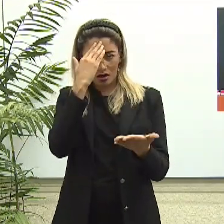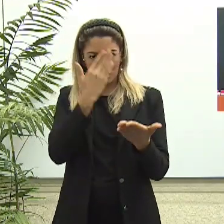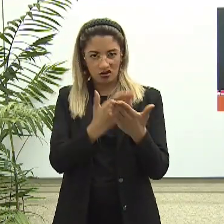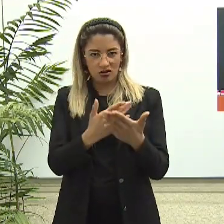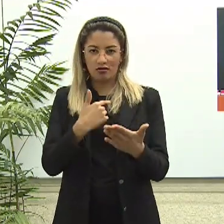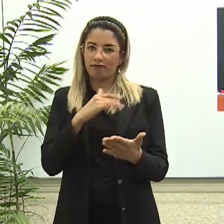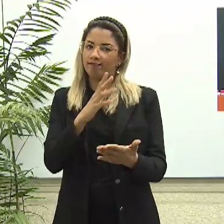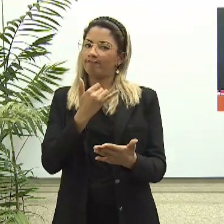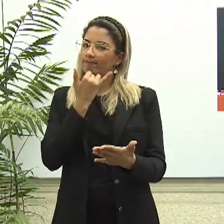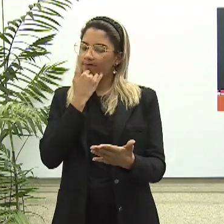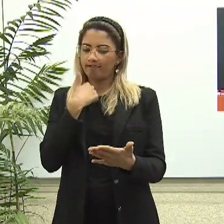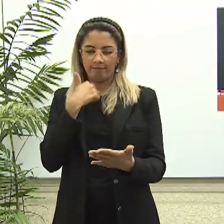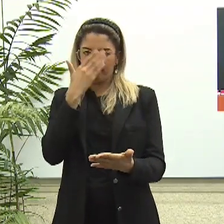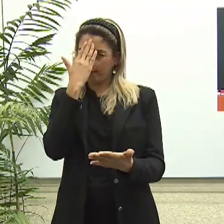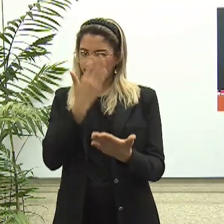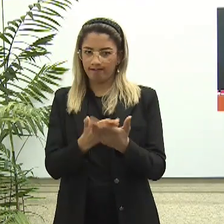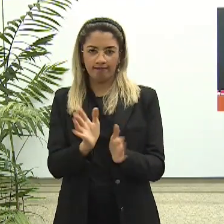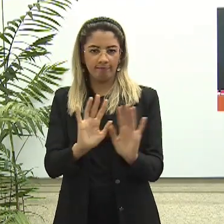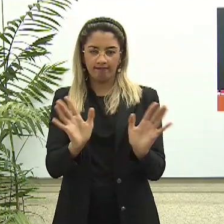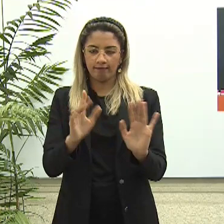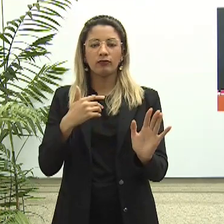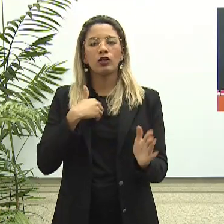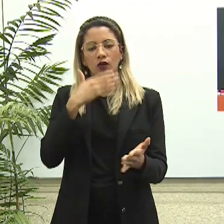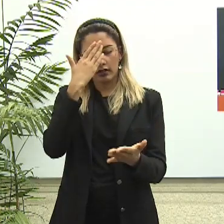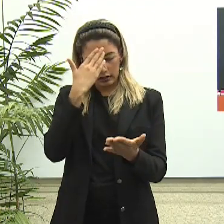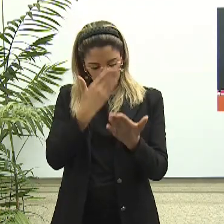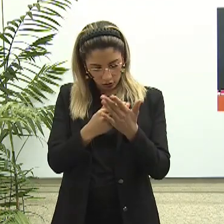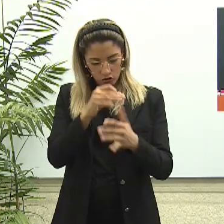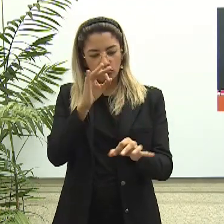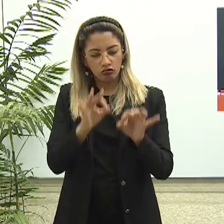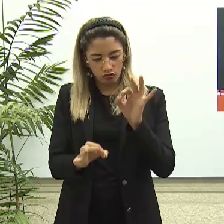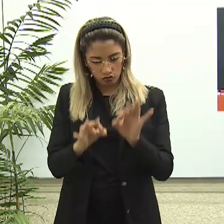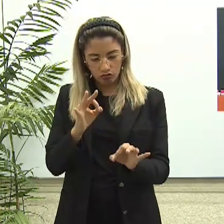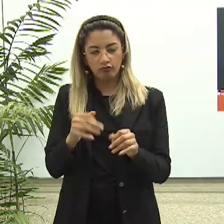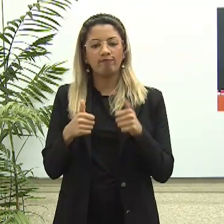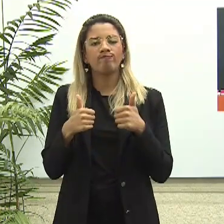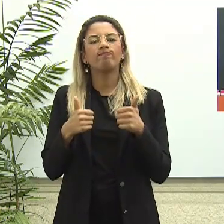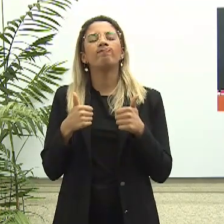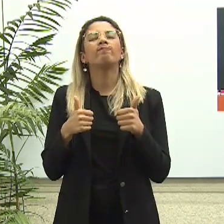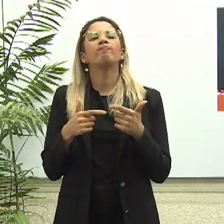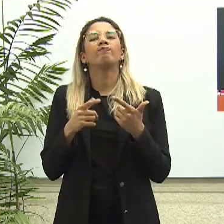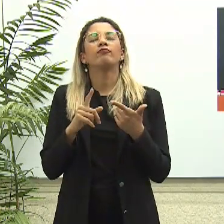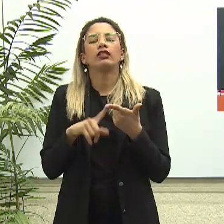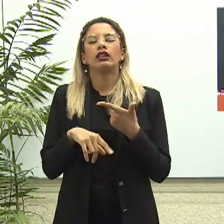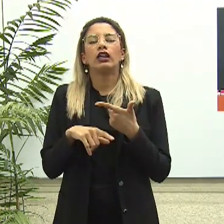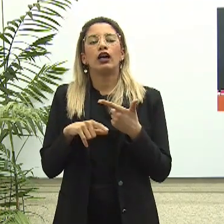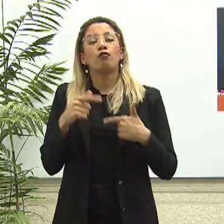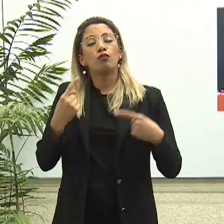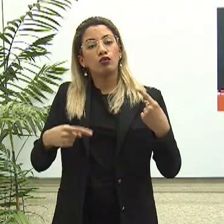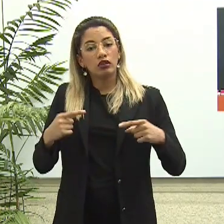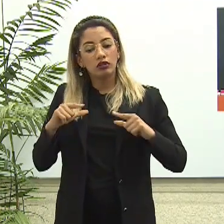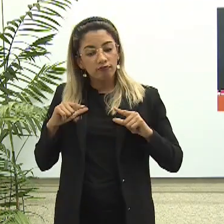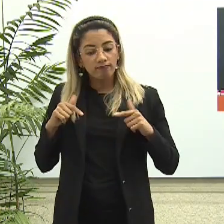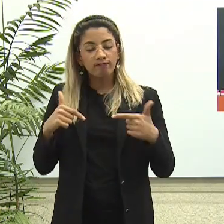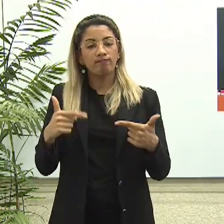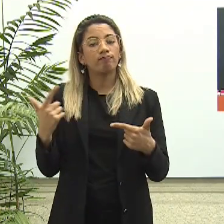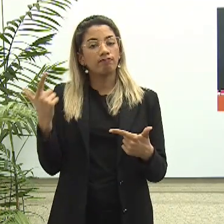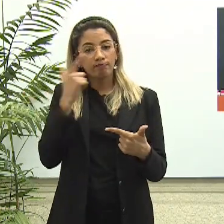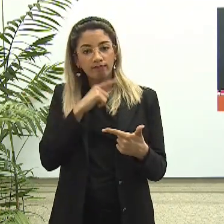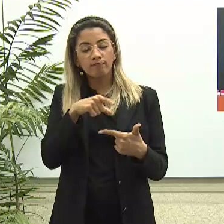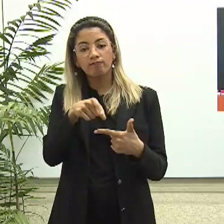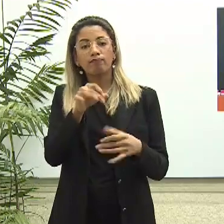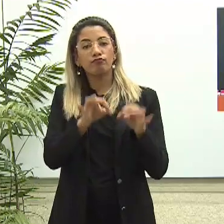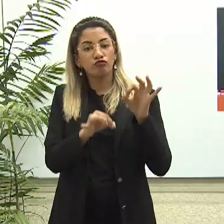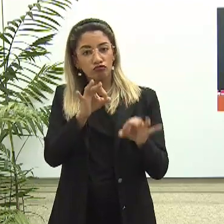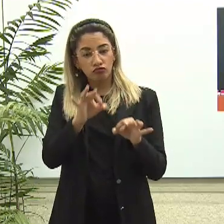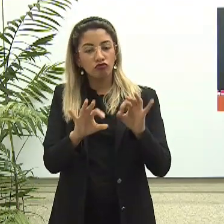acredito eu não eu acredito em jurisdição Eu acredito em luta política para fazer valer a jurisdição